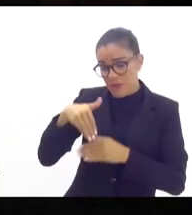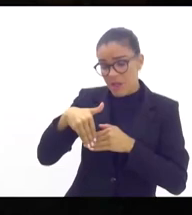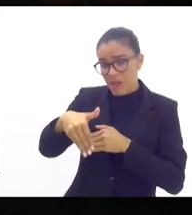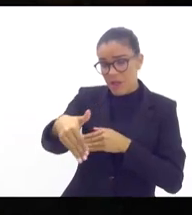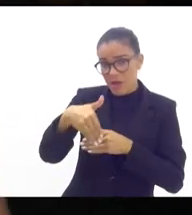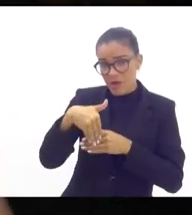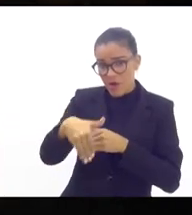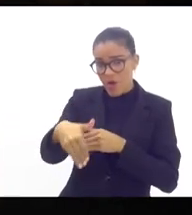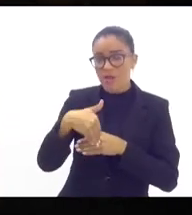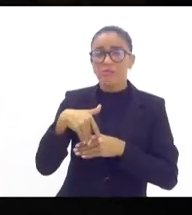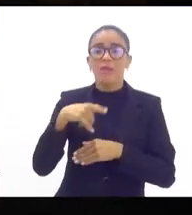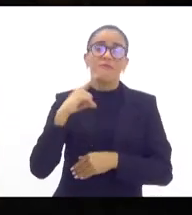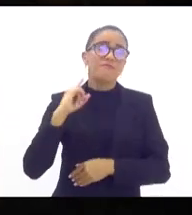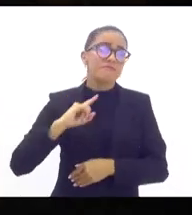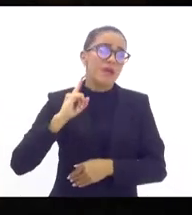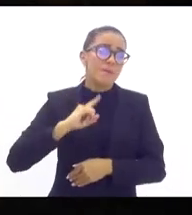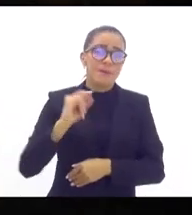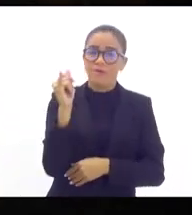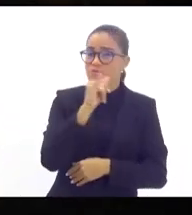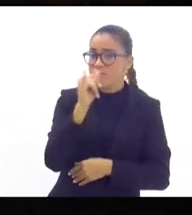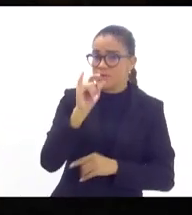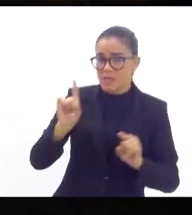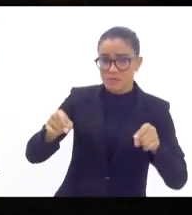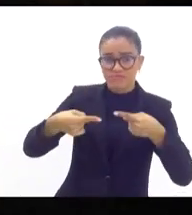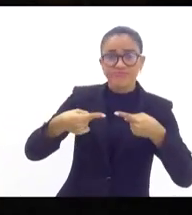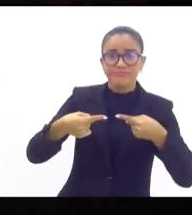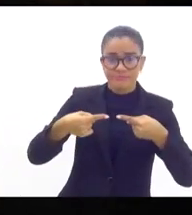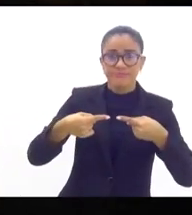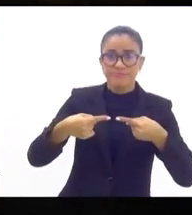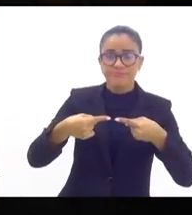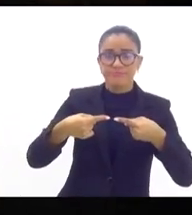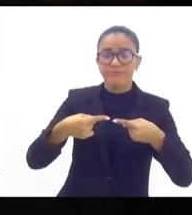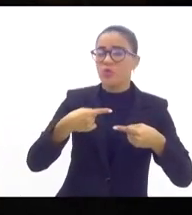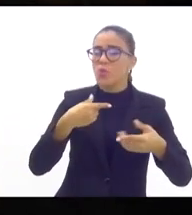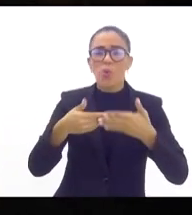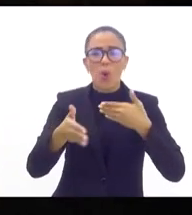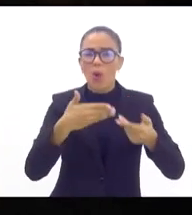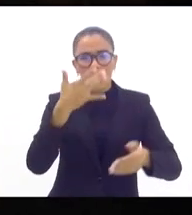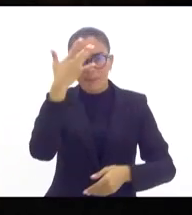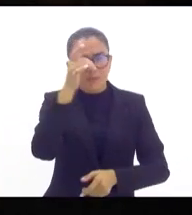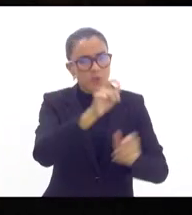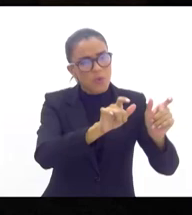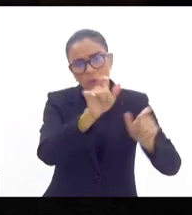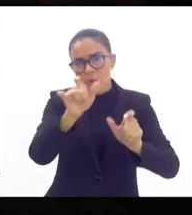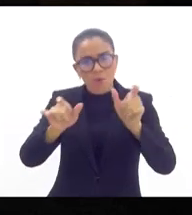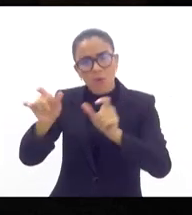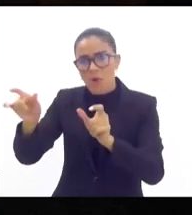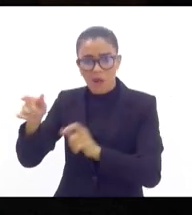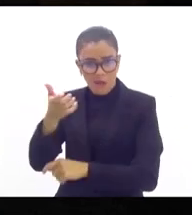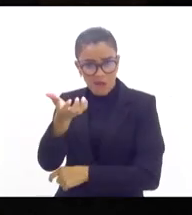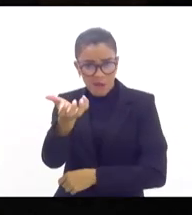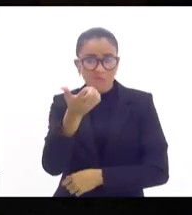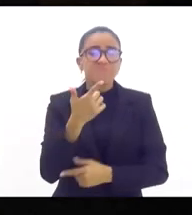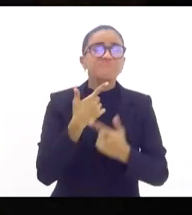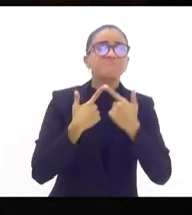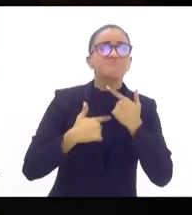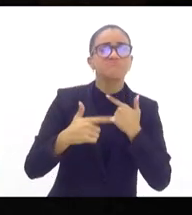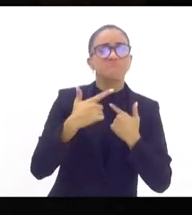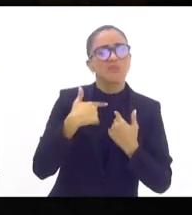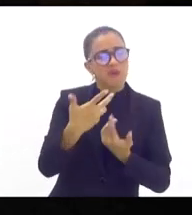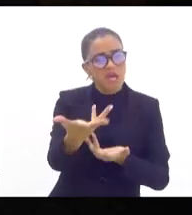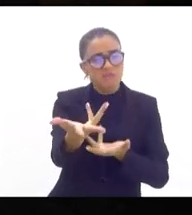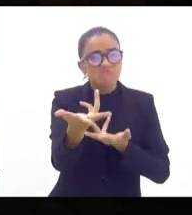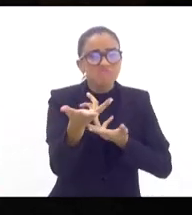jogo do Flamengo e do Fluminense qualquer um aqui presente se quiser vai ser